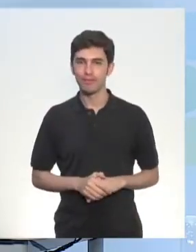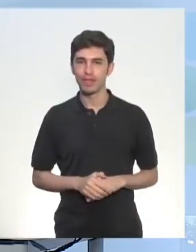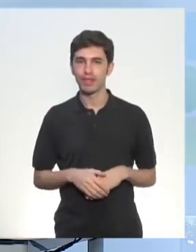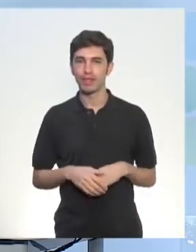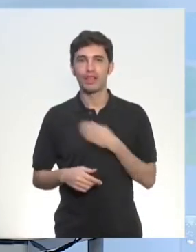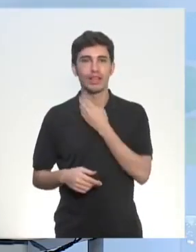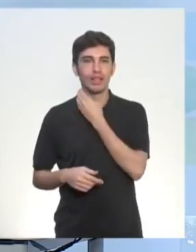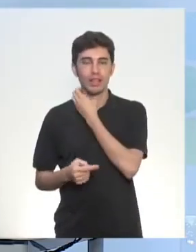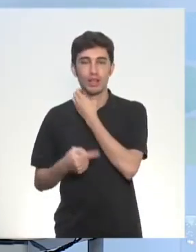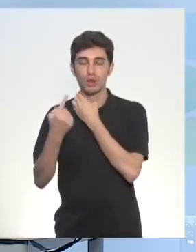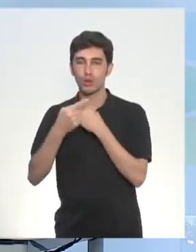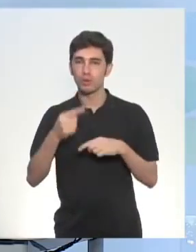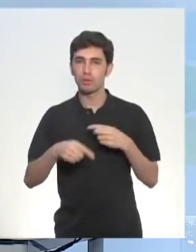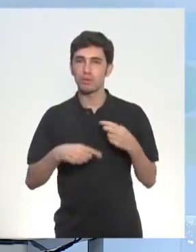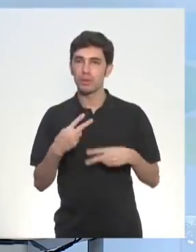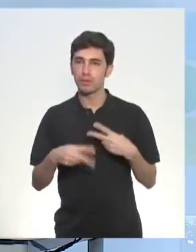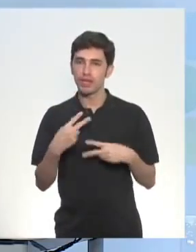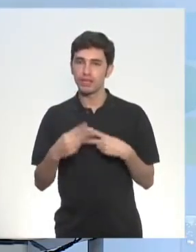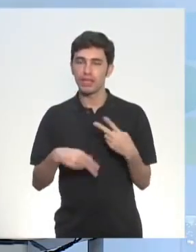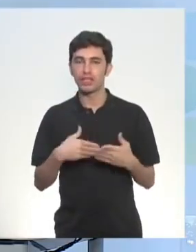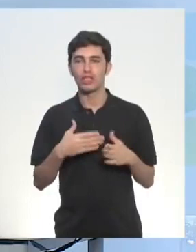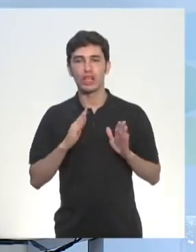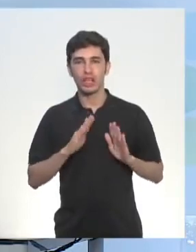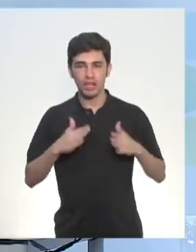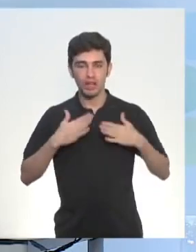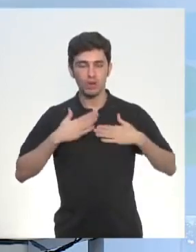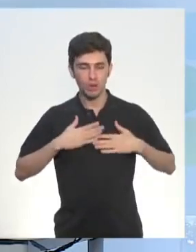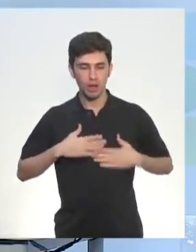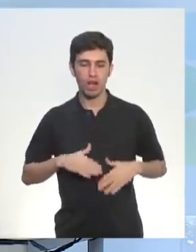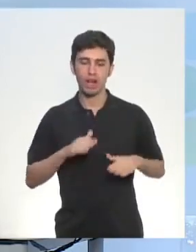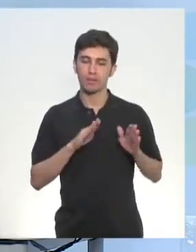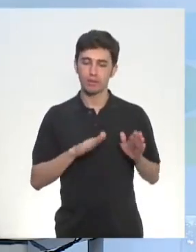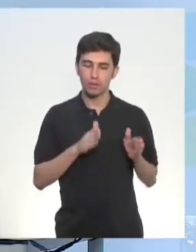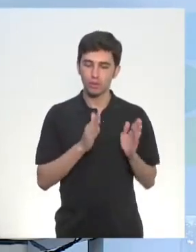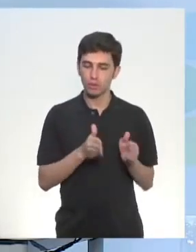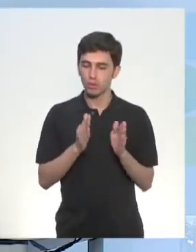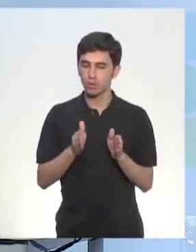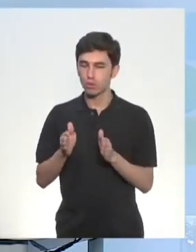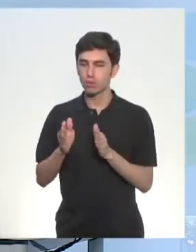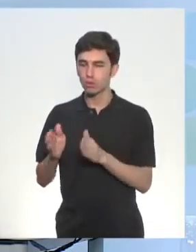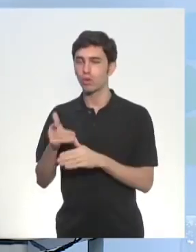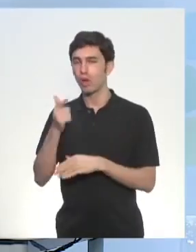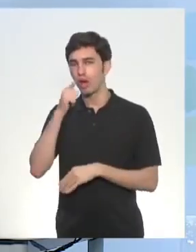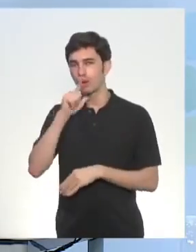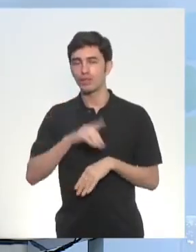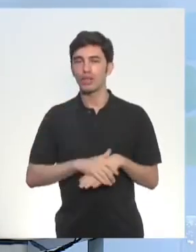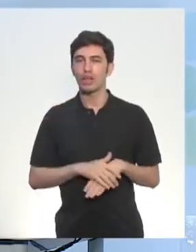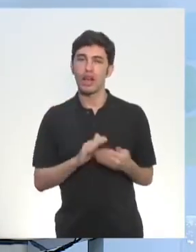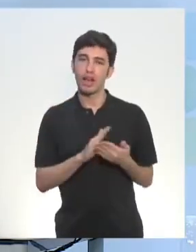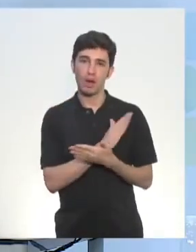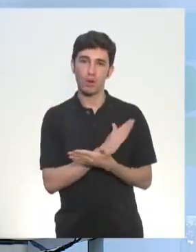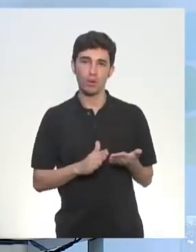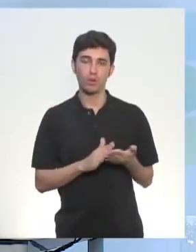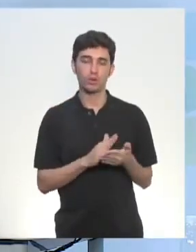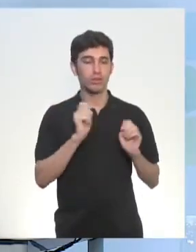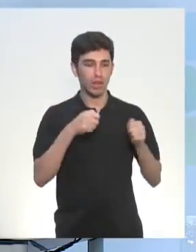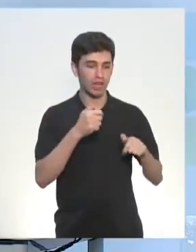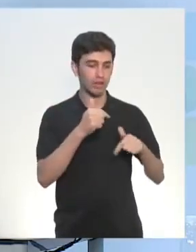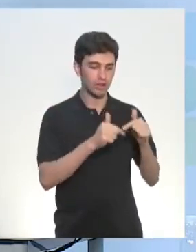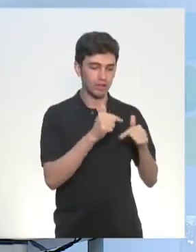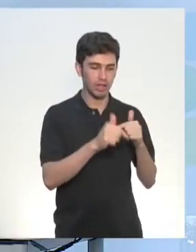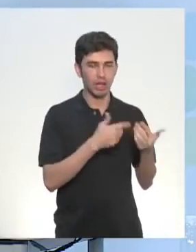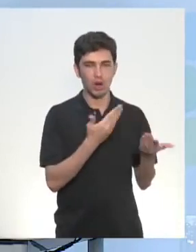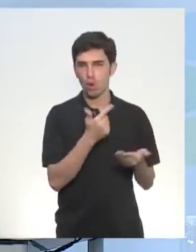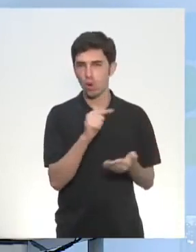aí, então a gente está seguindo no ritmo aqui, tem coisa que a gente consegue trabalhar, outras não, né, então a gente vai de acordo